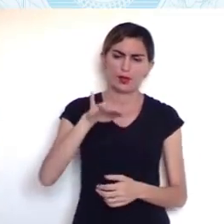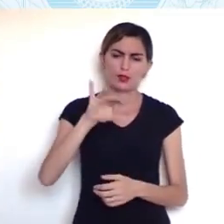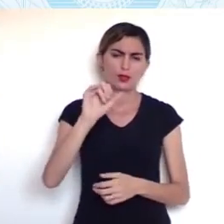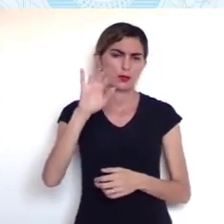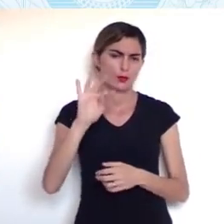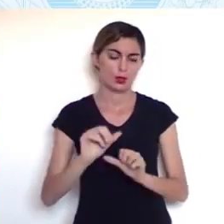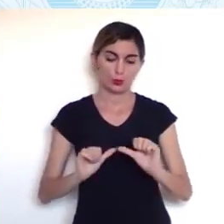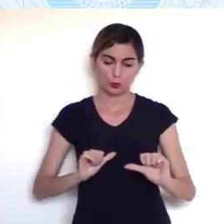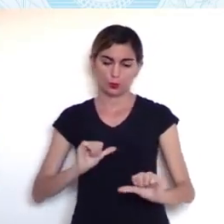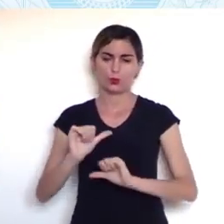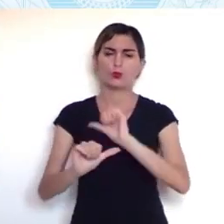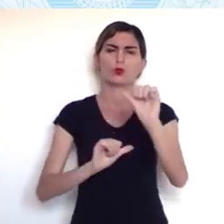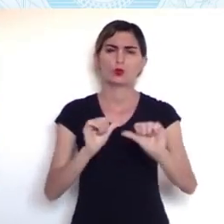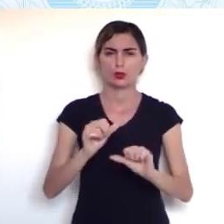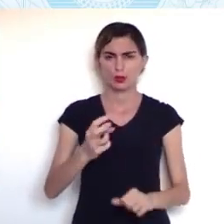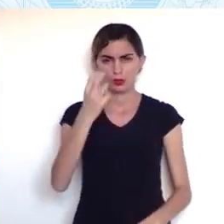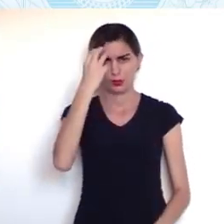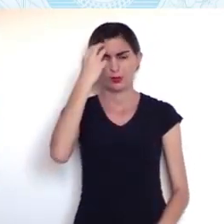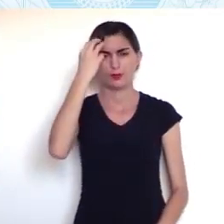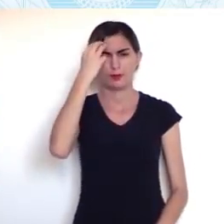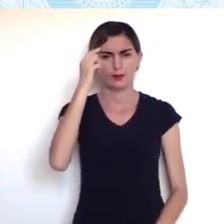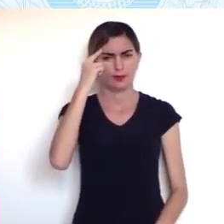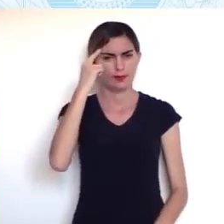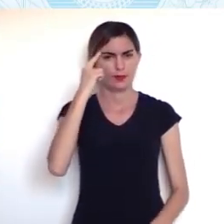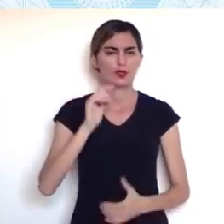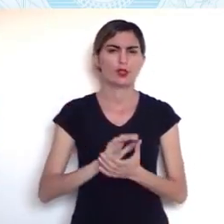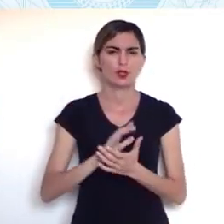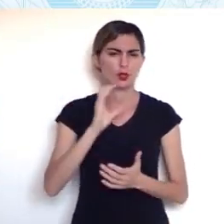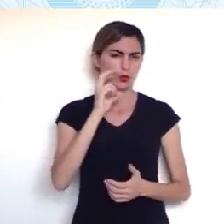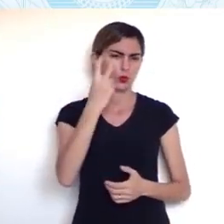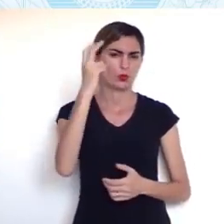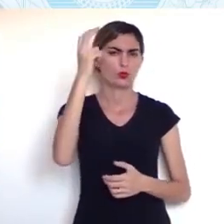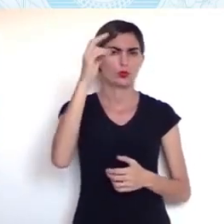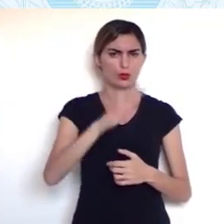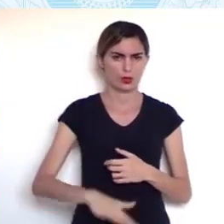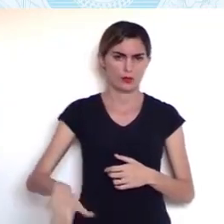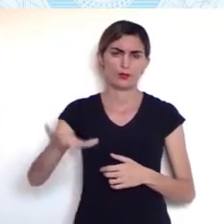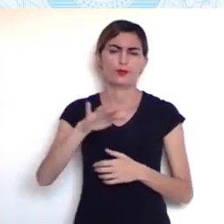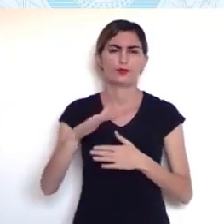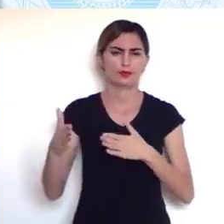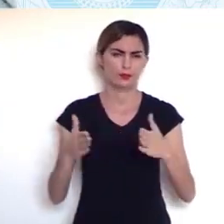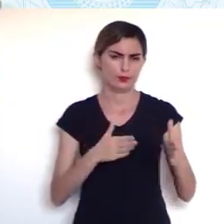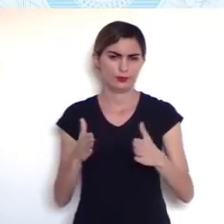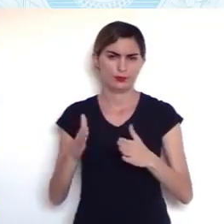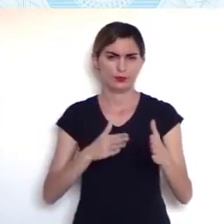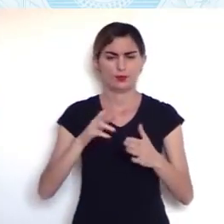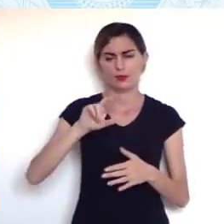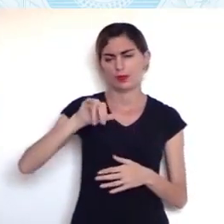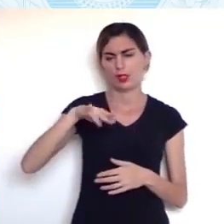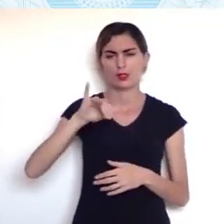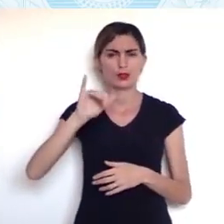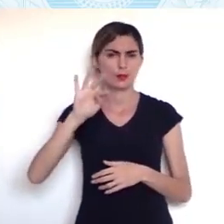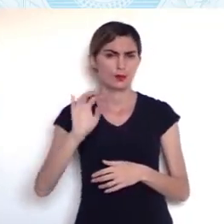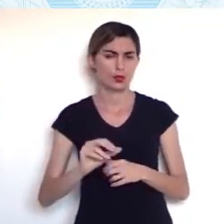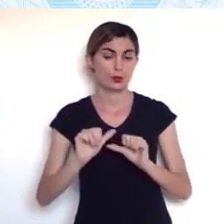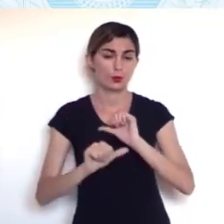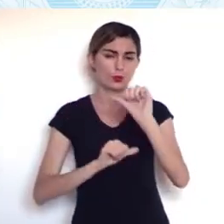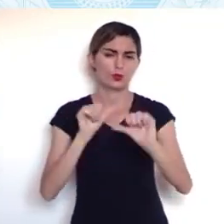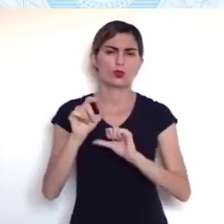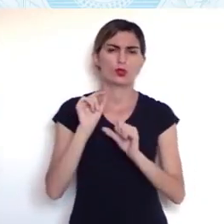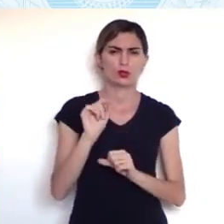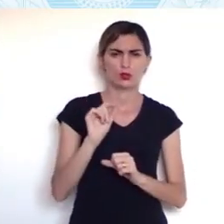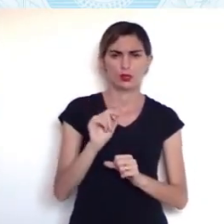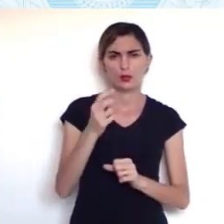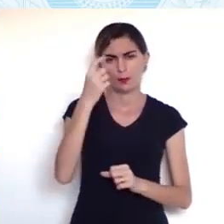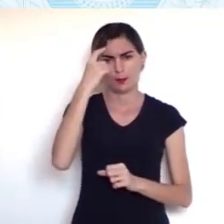de mentalidade cultural da época. O Renascimento é a mudança de quê? De uma